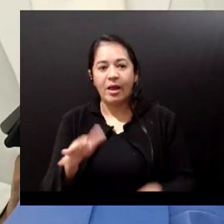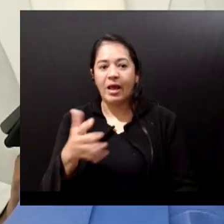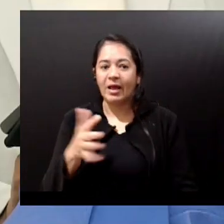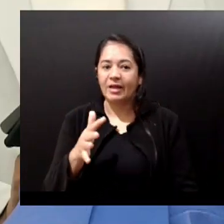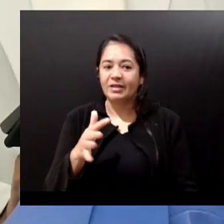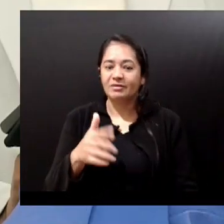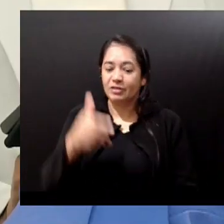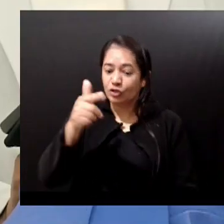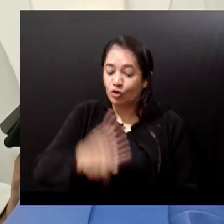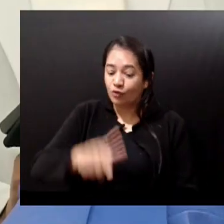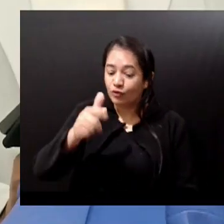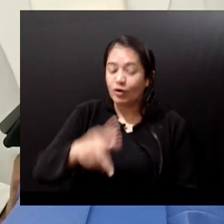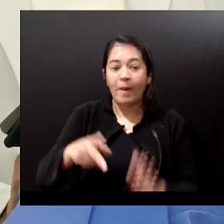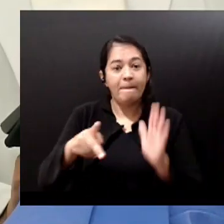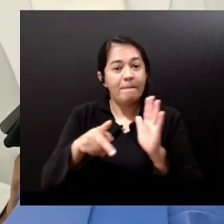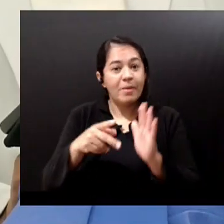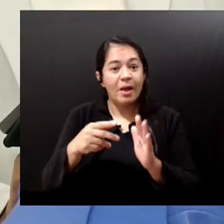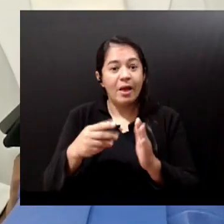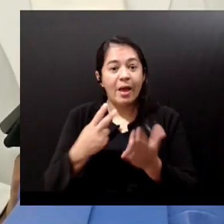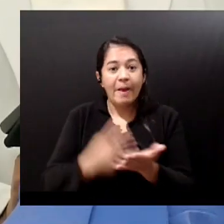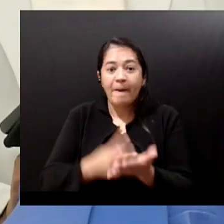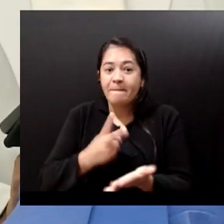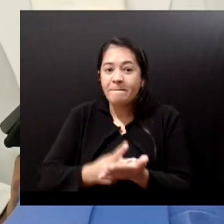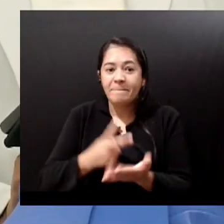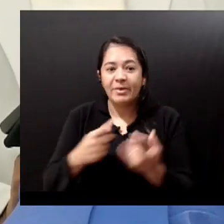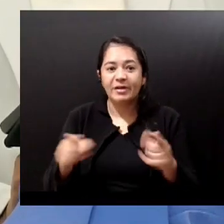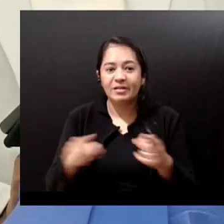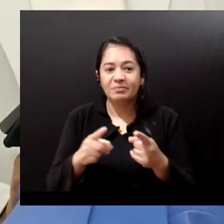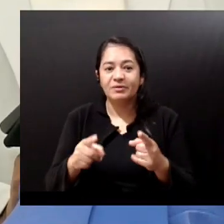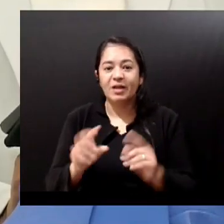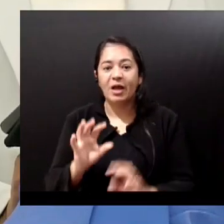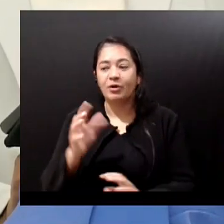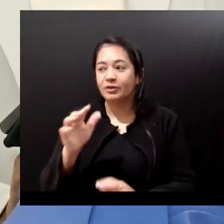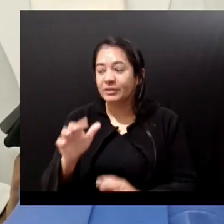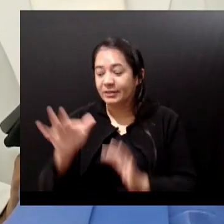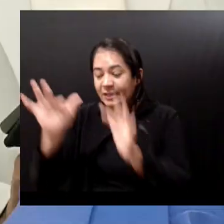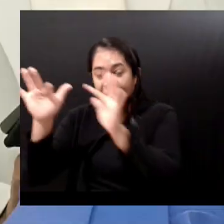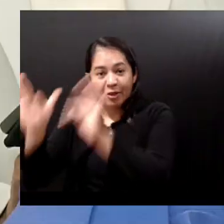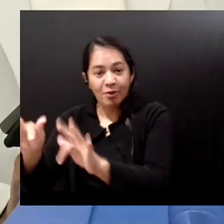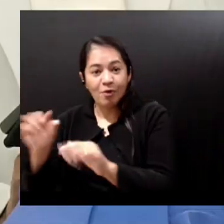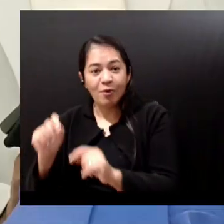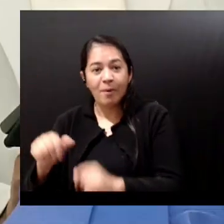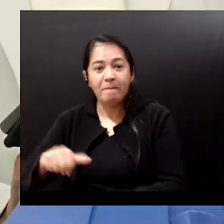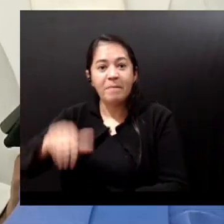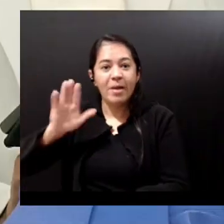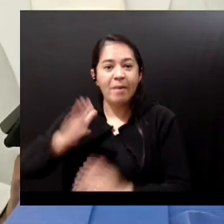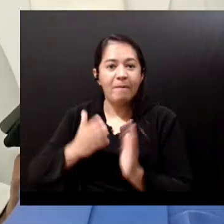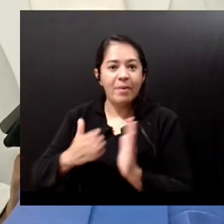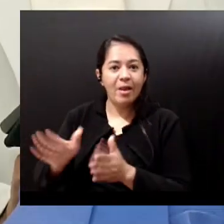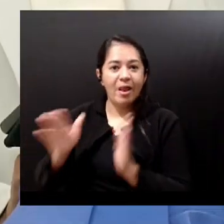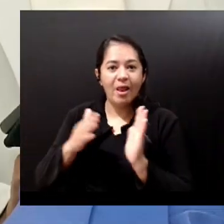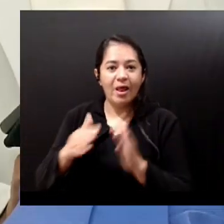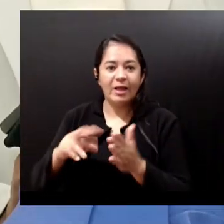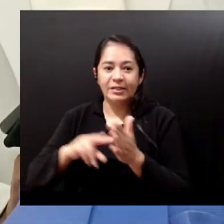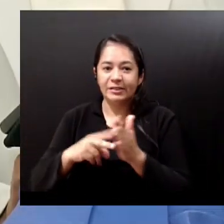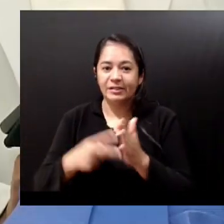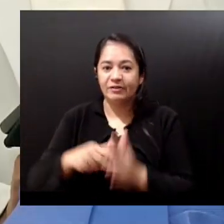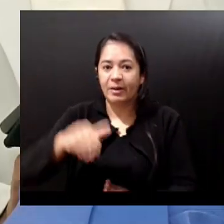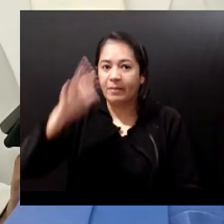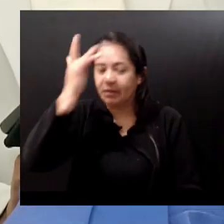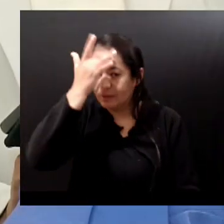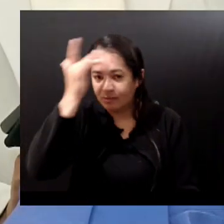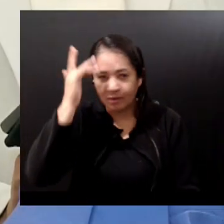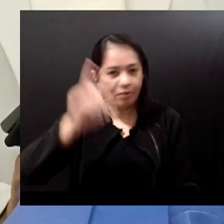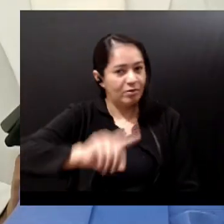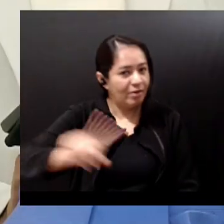te é muito prazerosa, ela vai gerar lá no fim da linha mais produção. Isso não quer dizer mais saúde mental. Às vezes o excesso